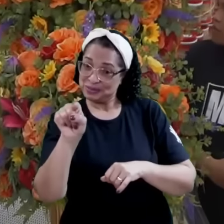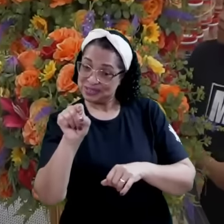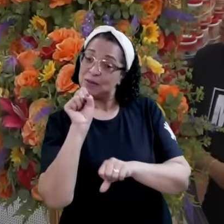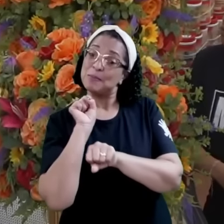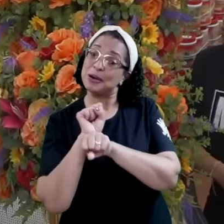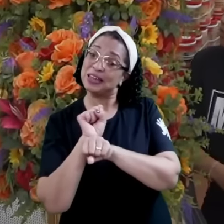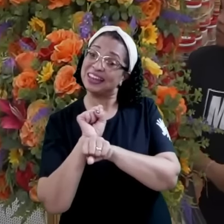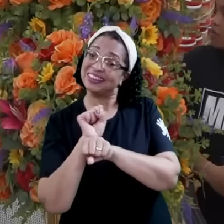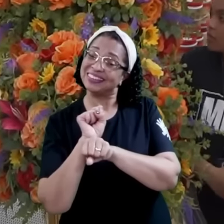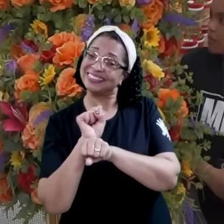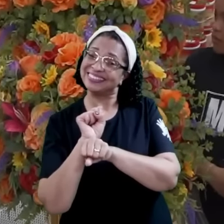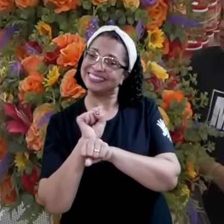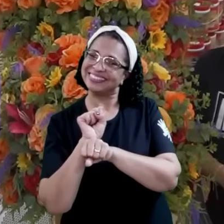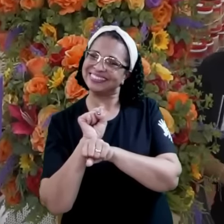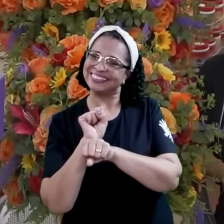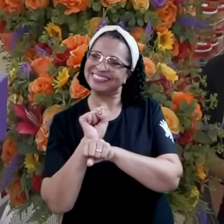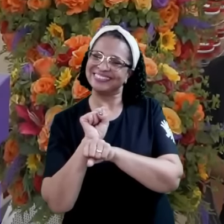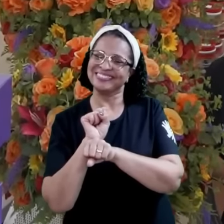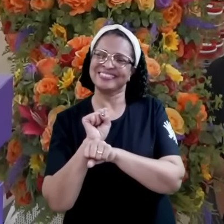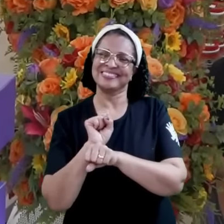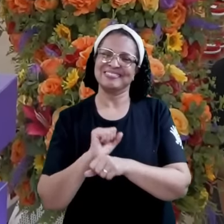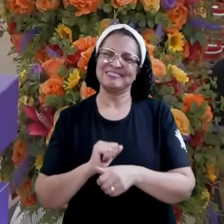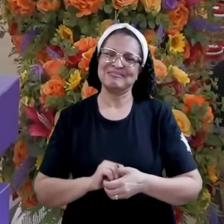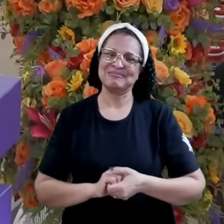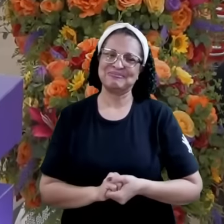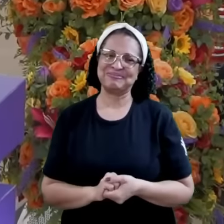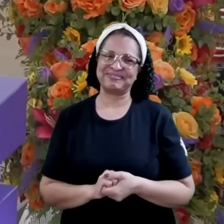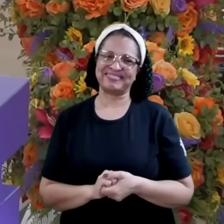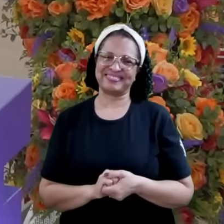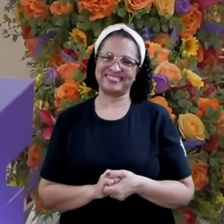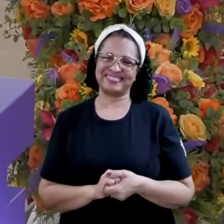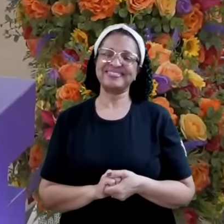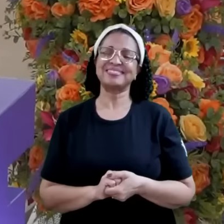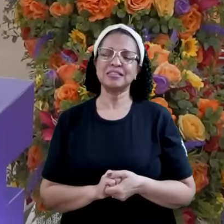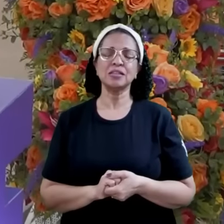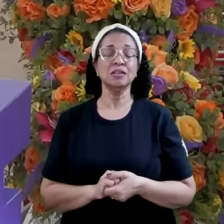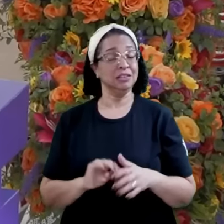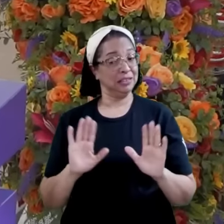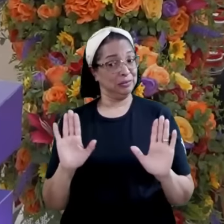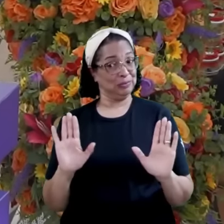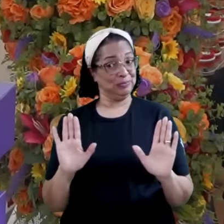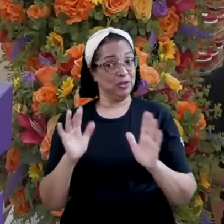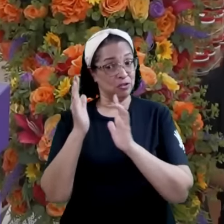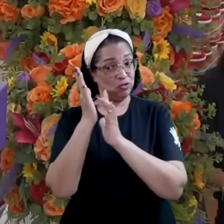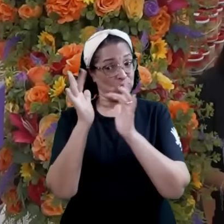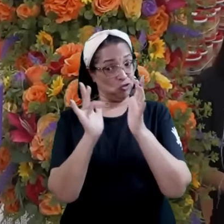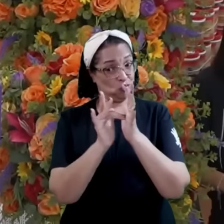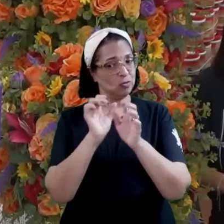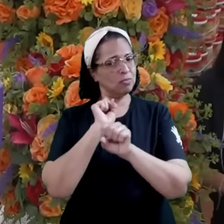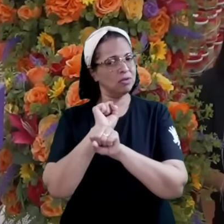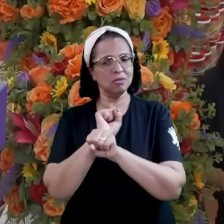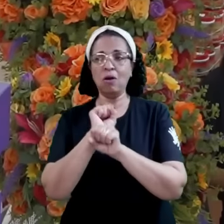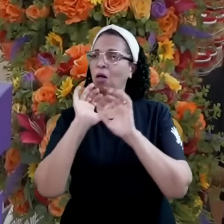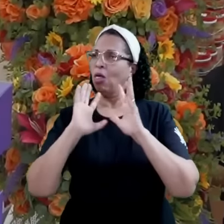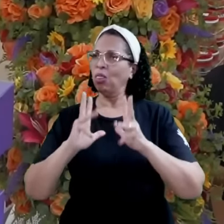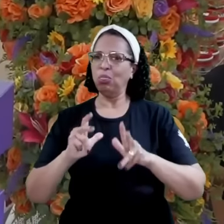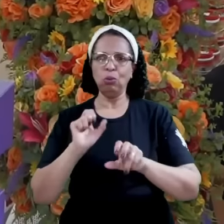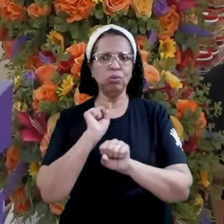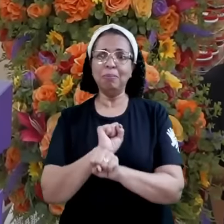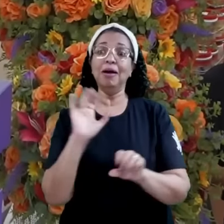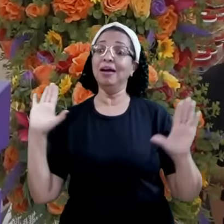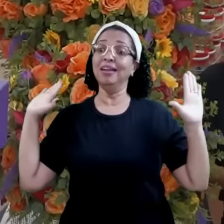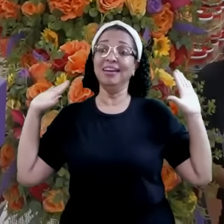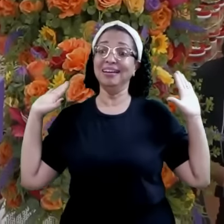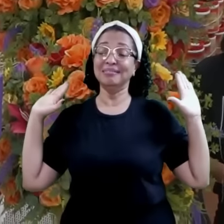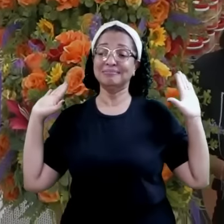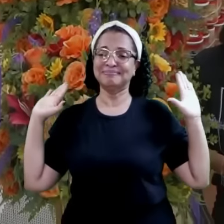lá Jesus parou Jesus parou tudo para e a Bíblia diz assim e parando Jesus pediram para